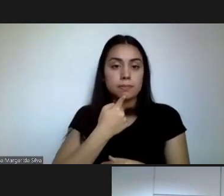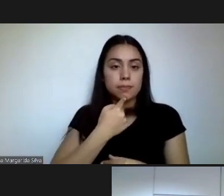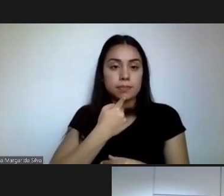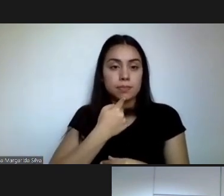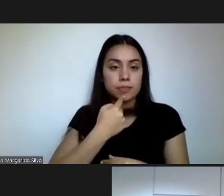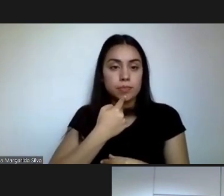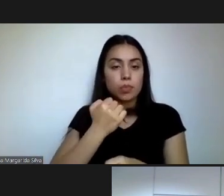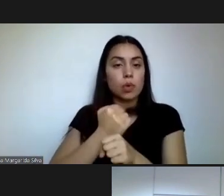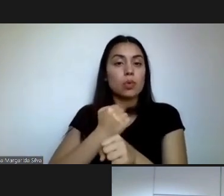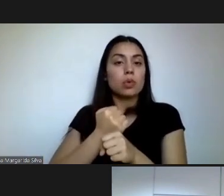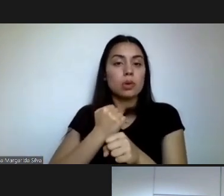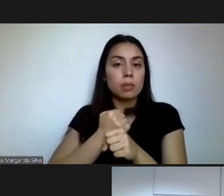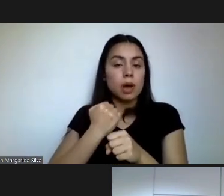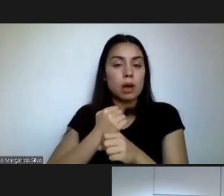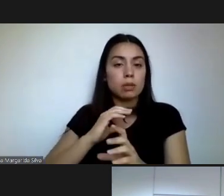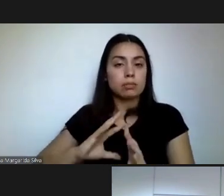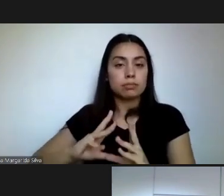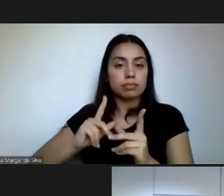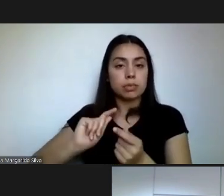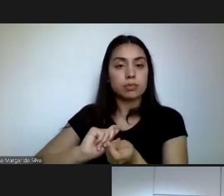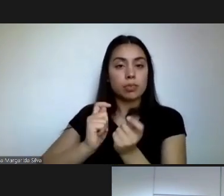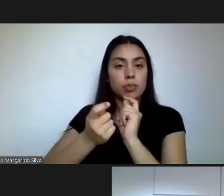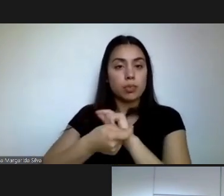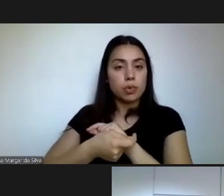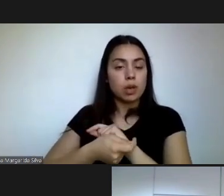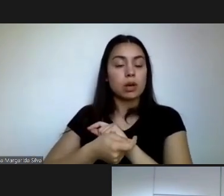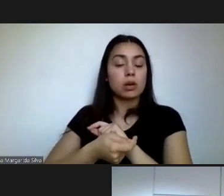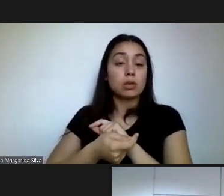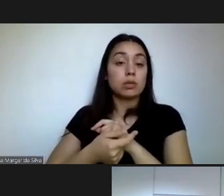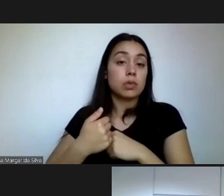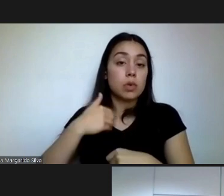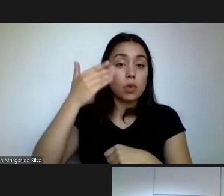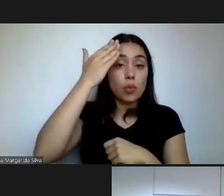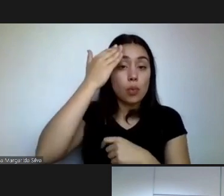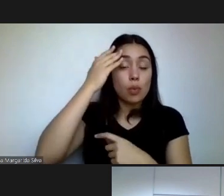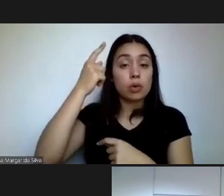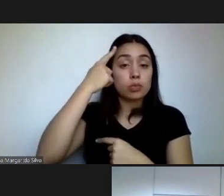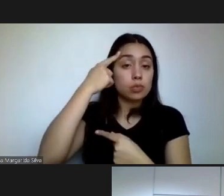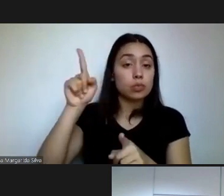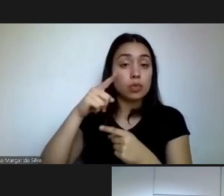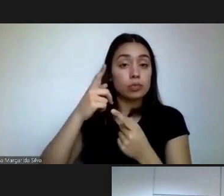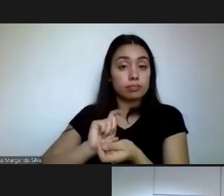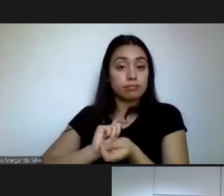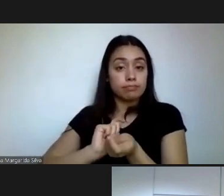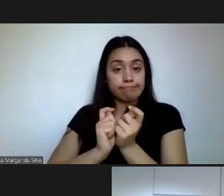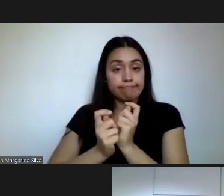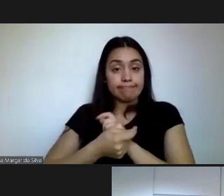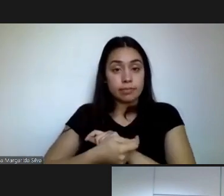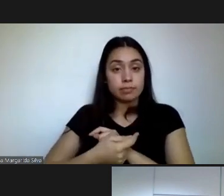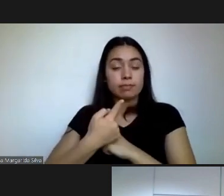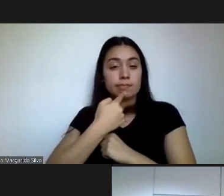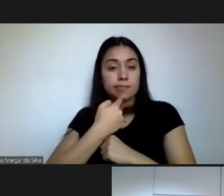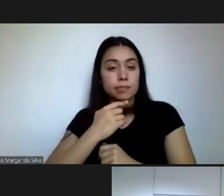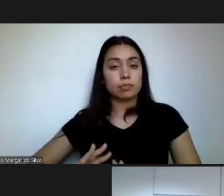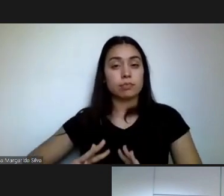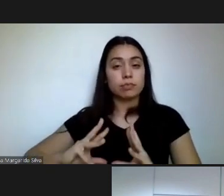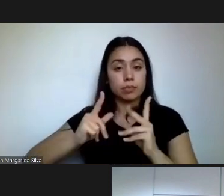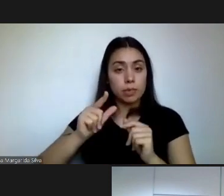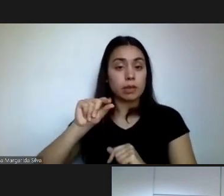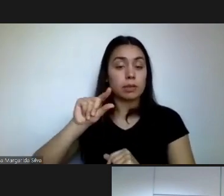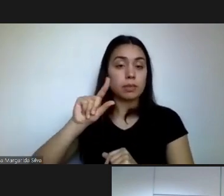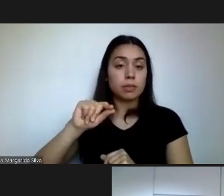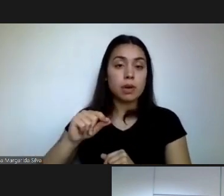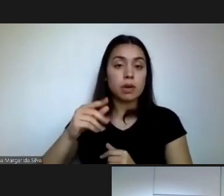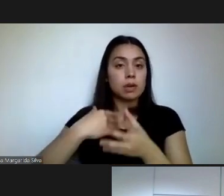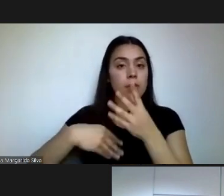trabalho de casa enquanto facilitadores, e imagino que os professores façam o mesmo, é um processo, não é? De irmos também nós aprendendo para ir melhorando